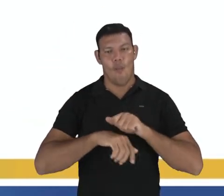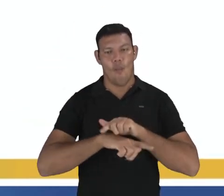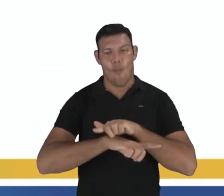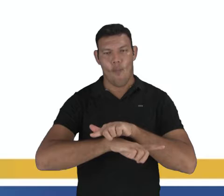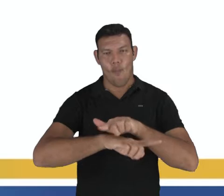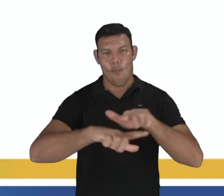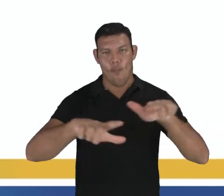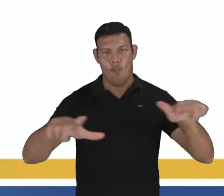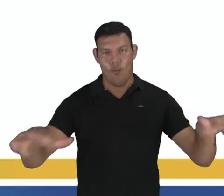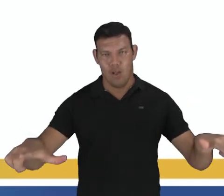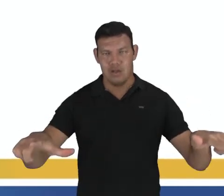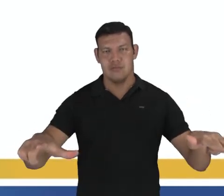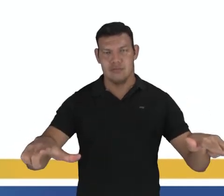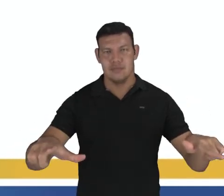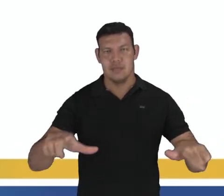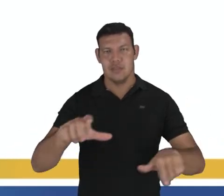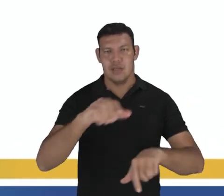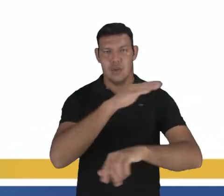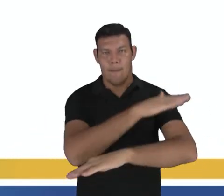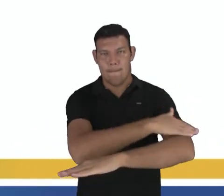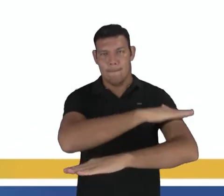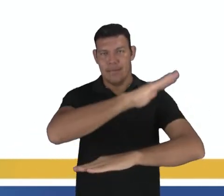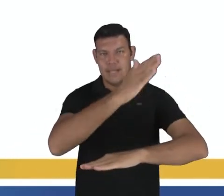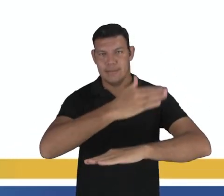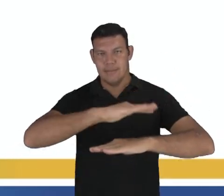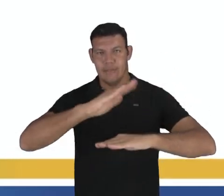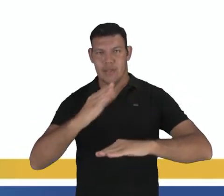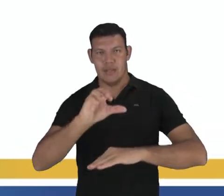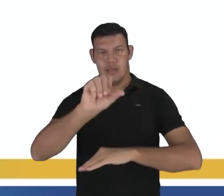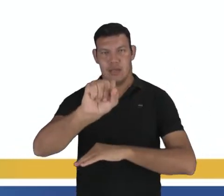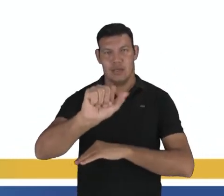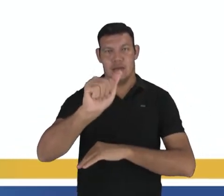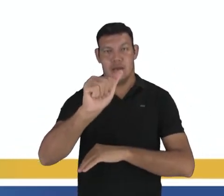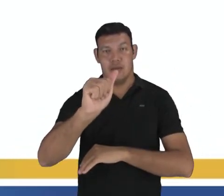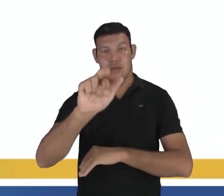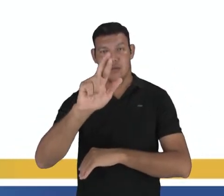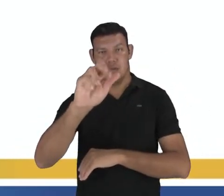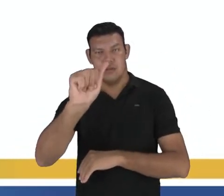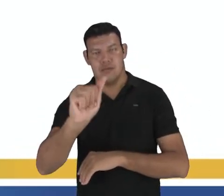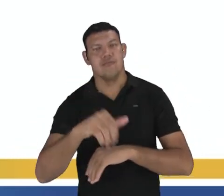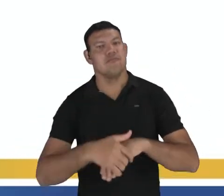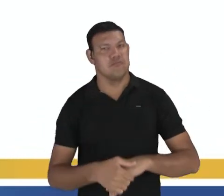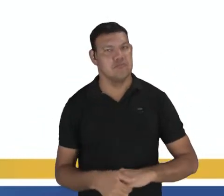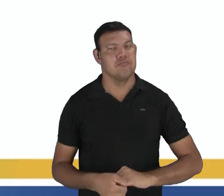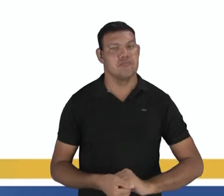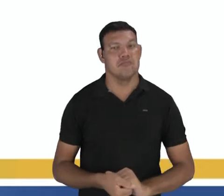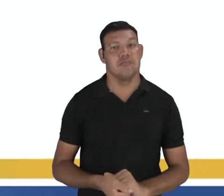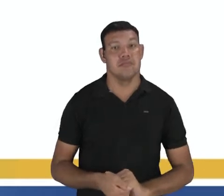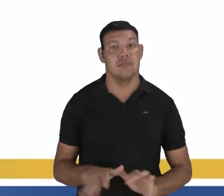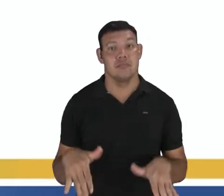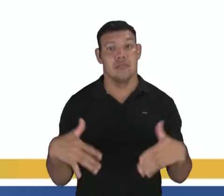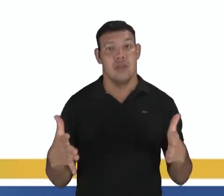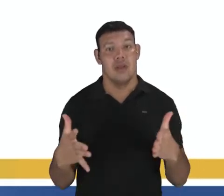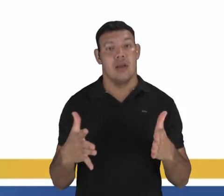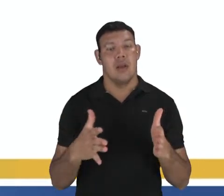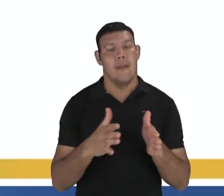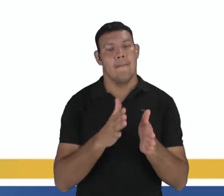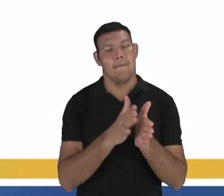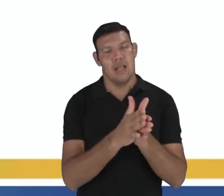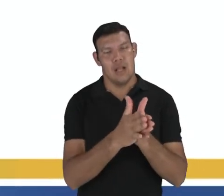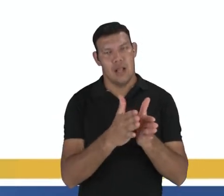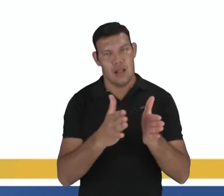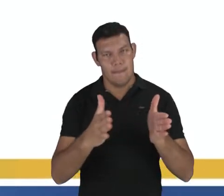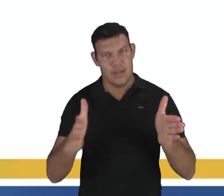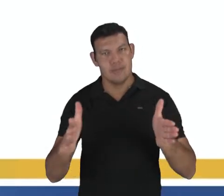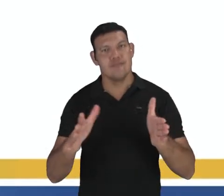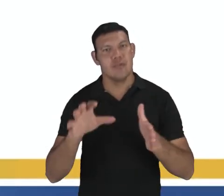área, que abrange, né, 9.065.000 quilômetros quadrados, é maior que a do Brasil. Ao longo da história, essa